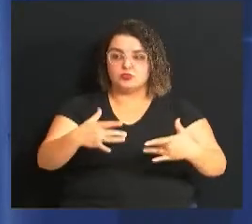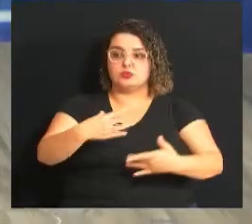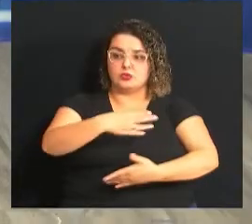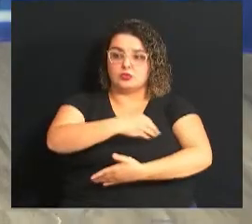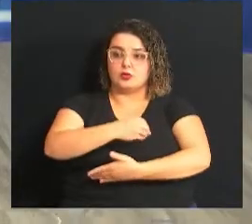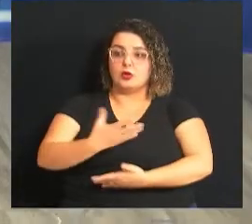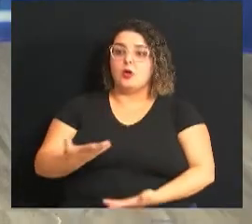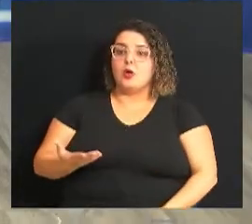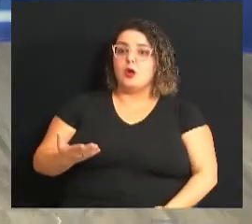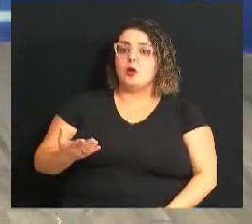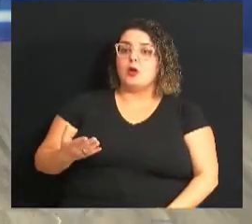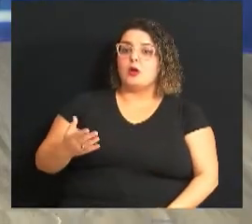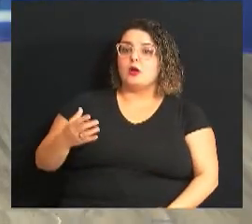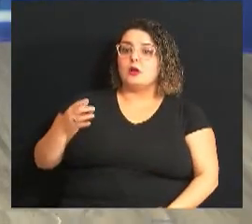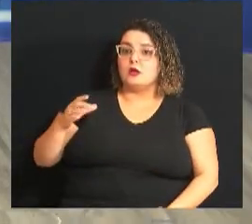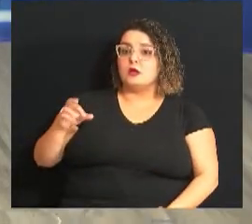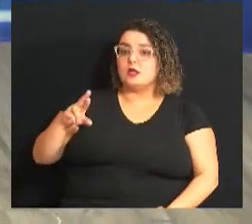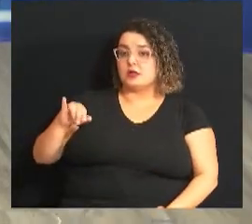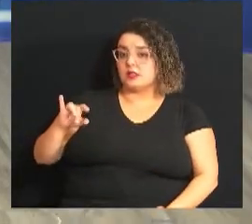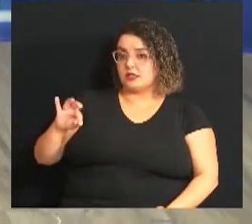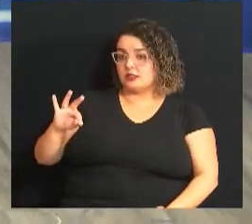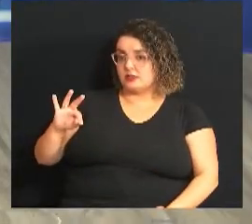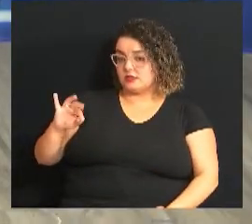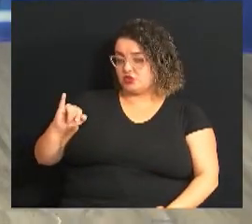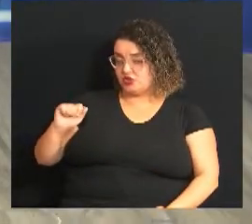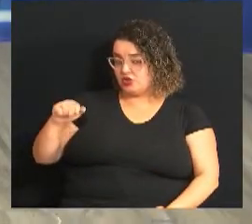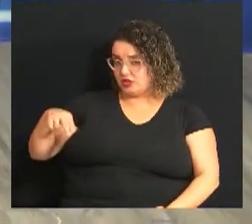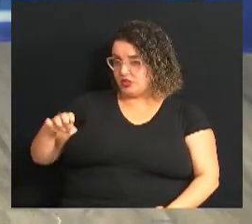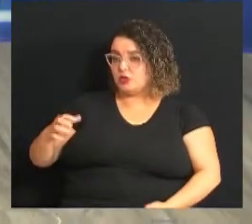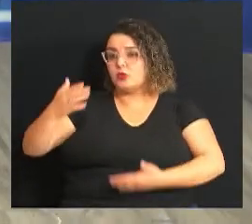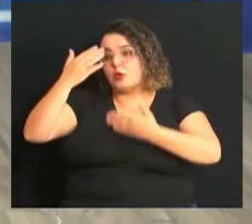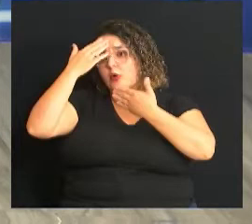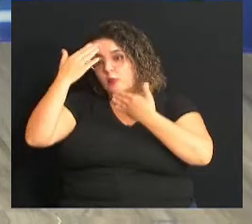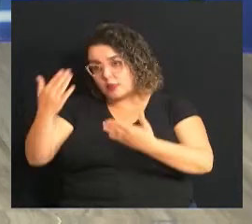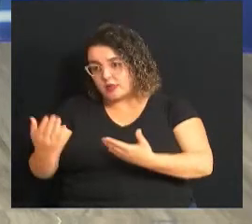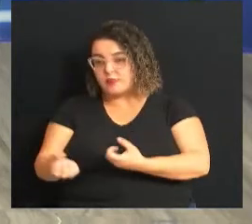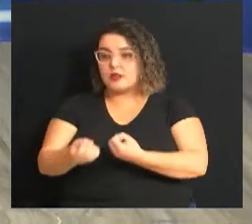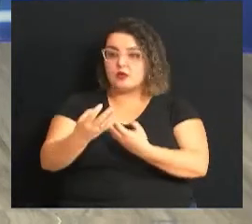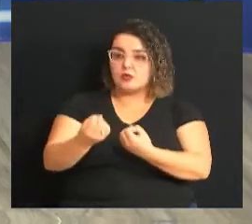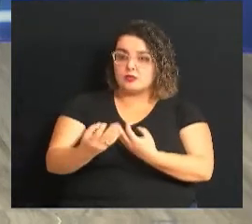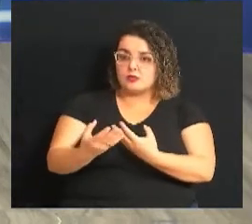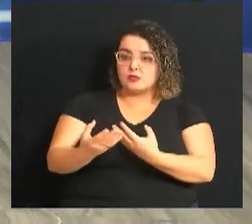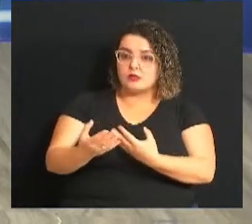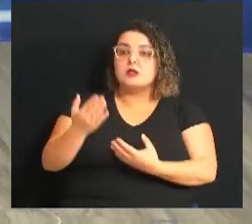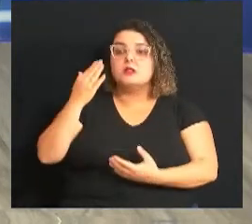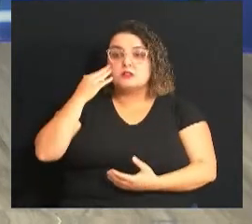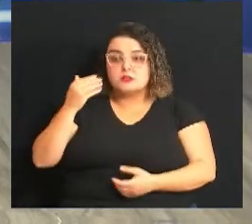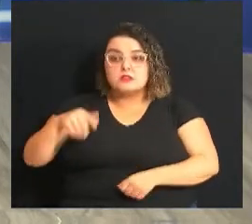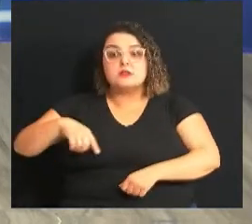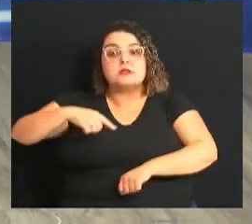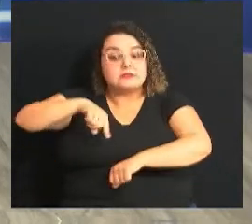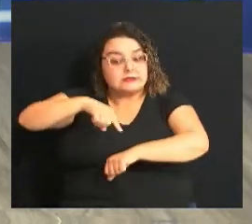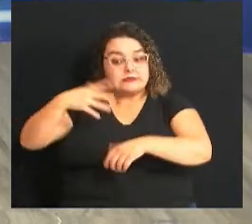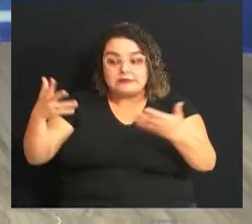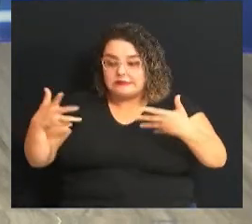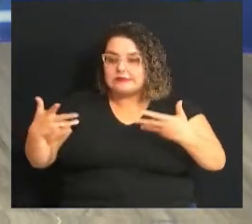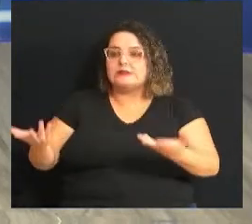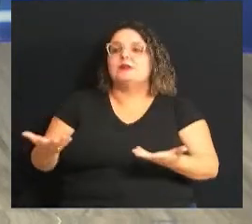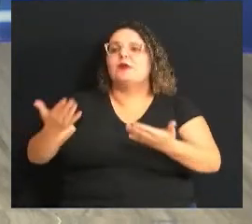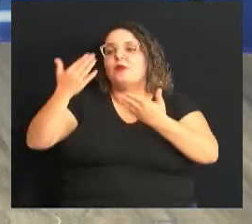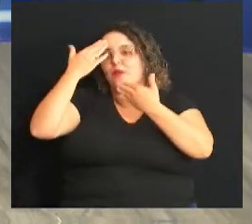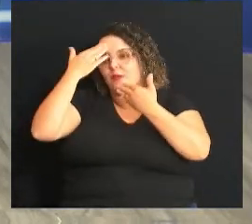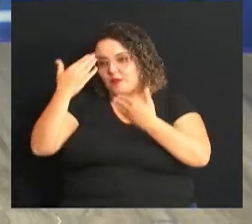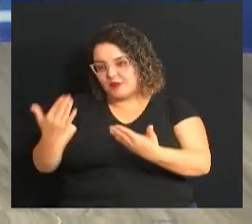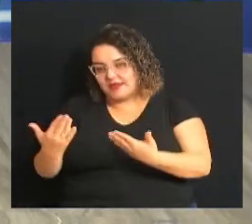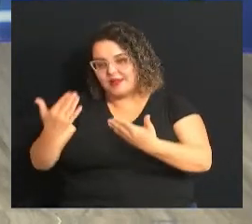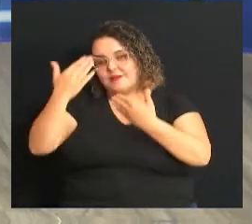materno. Cristiane, obrigada pelas informações. Sei que você está corrida aí, mas muito, muito obrigada